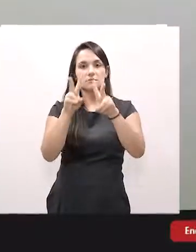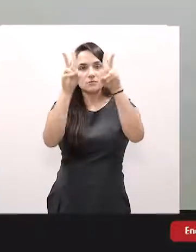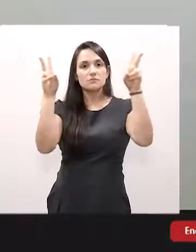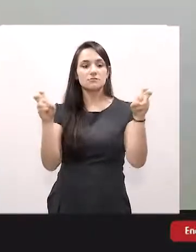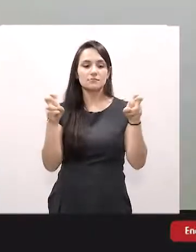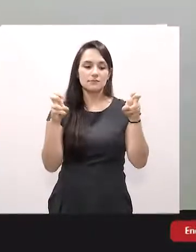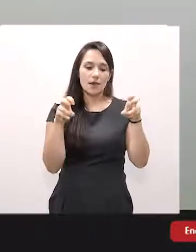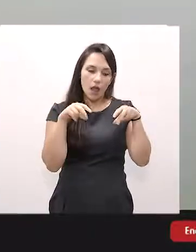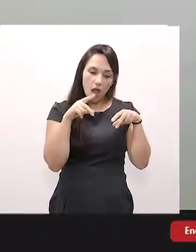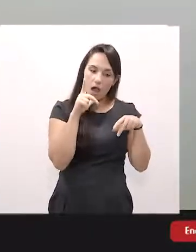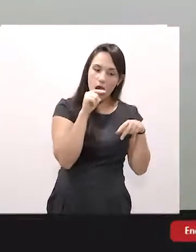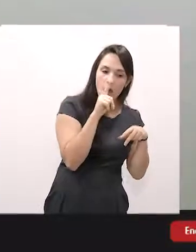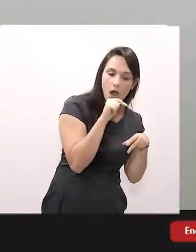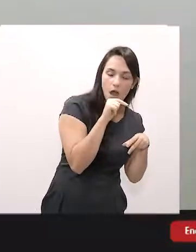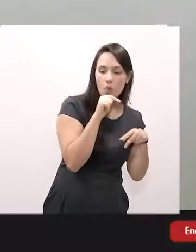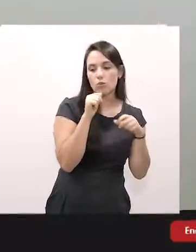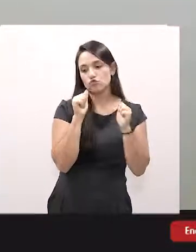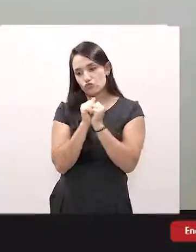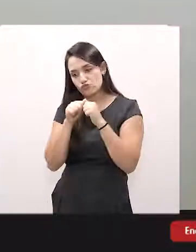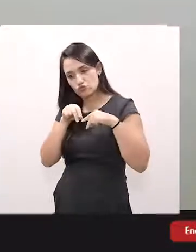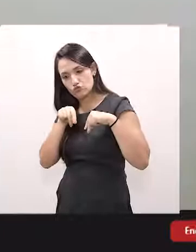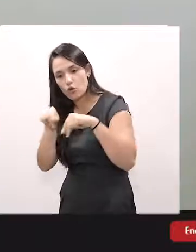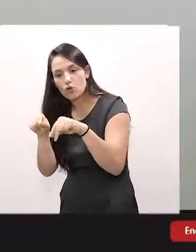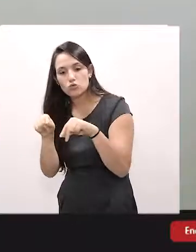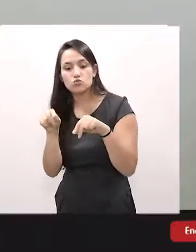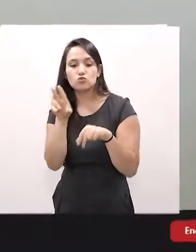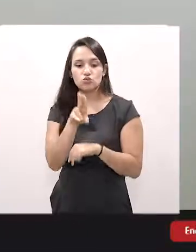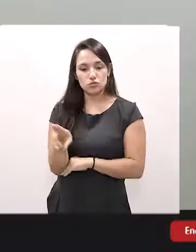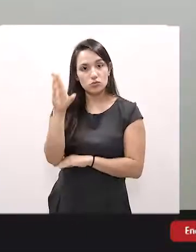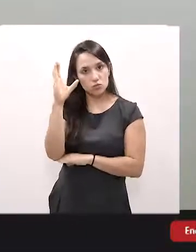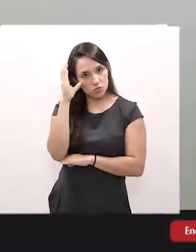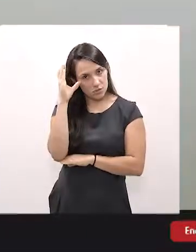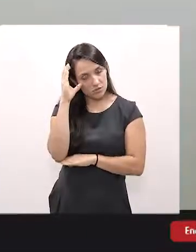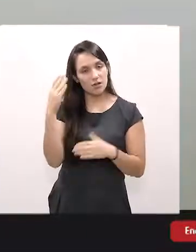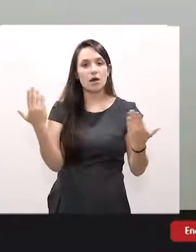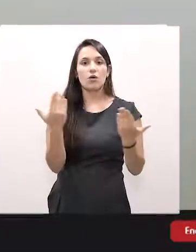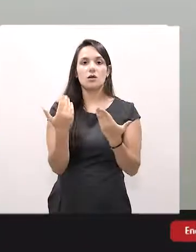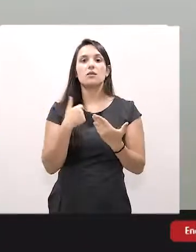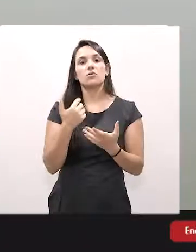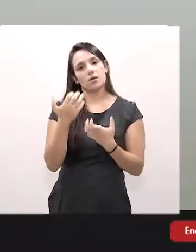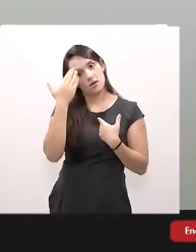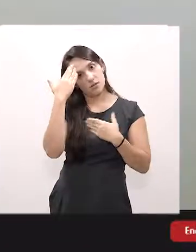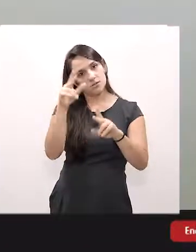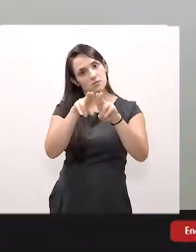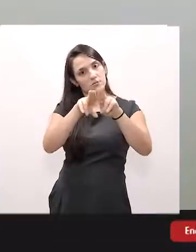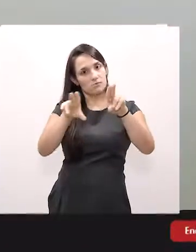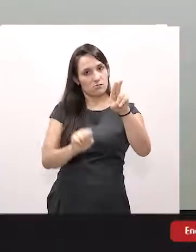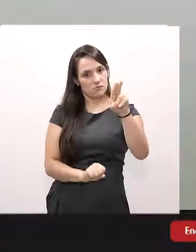redonda com o tema Água e Solo, Uso Racional, eu quero